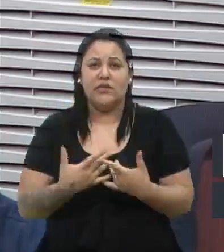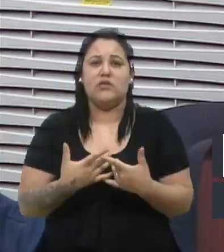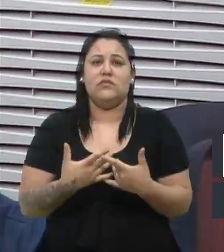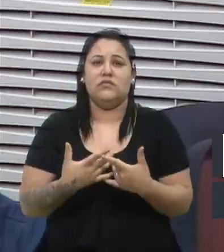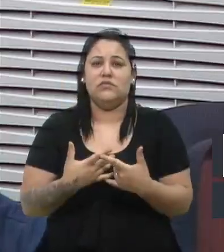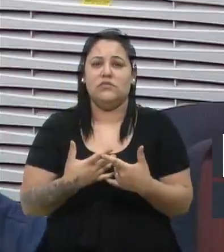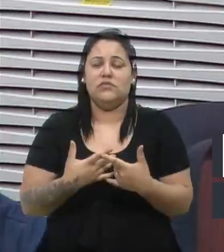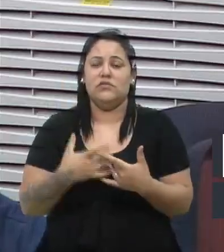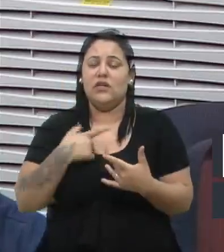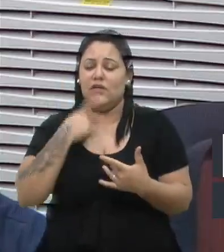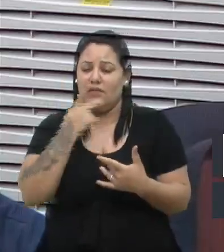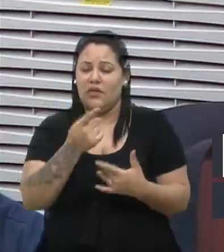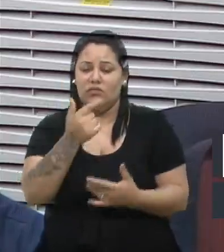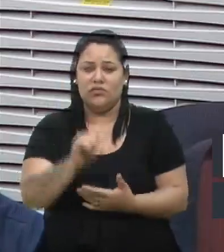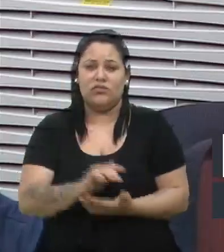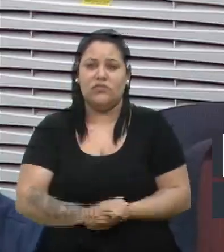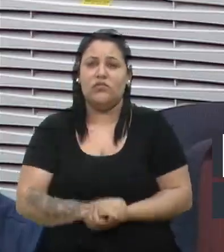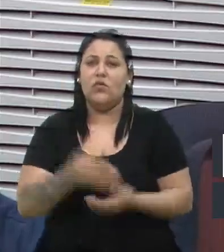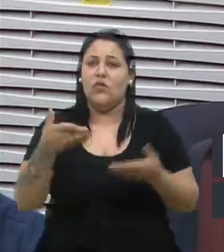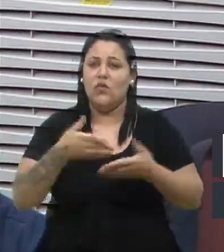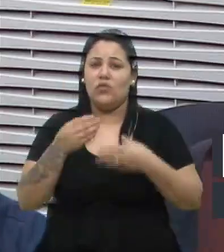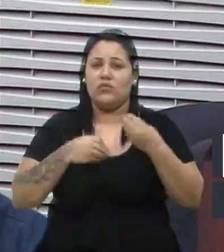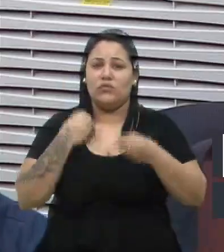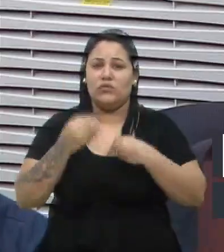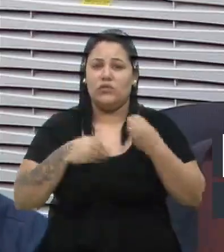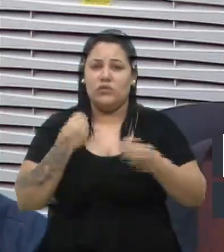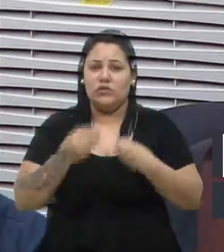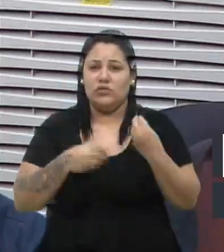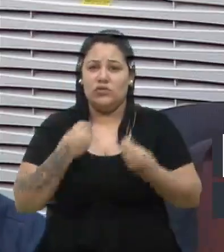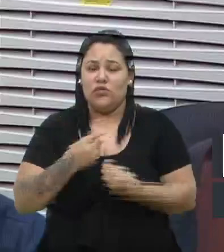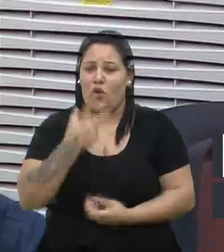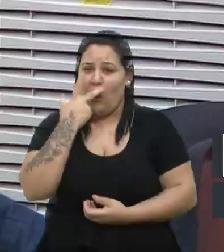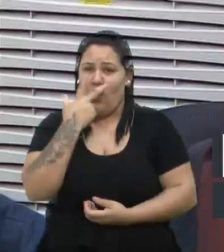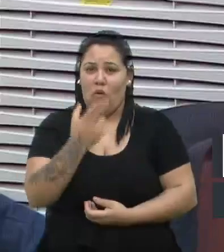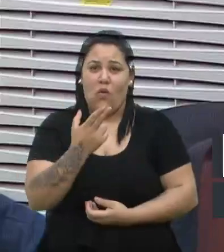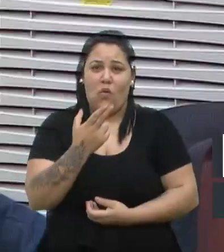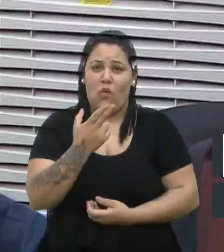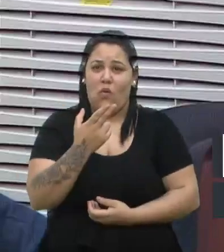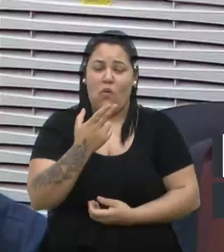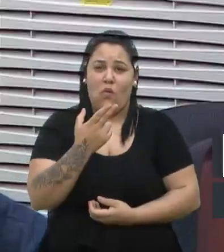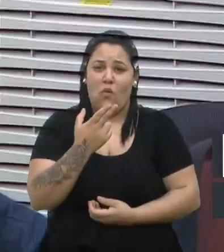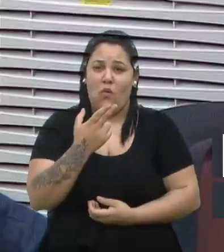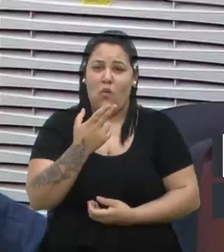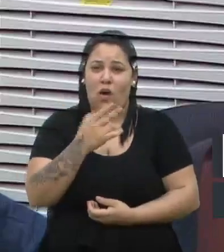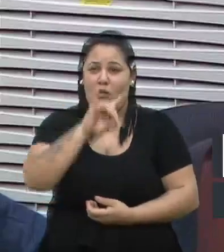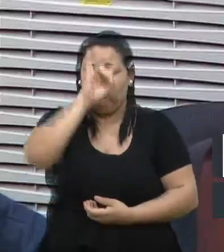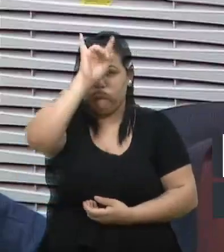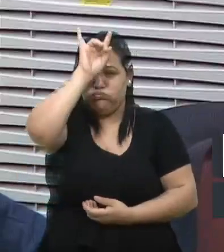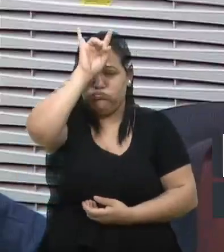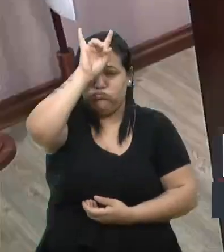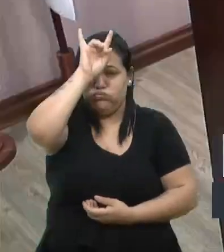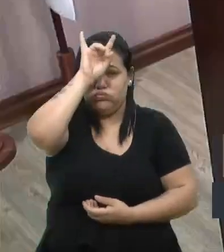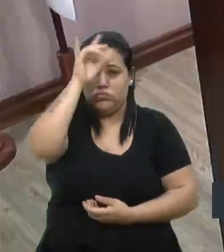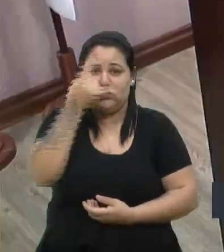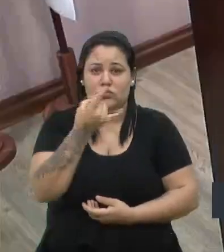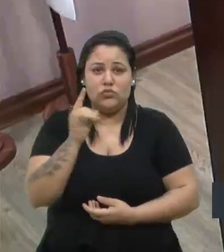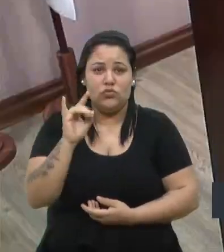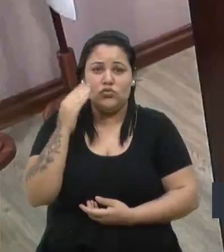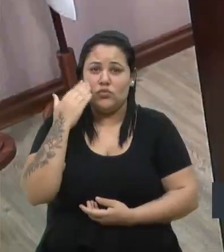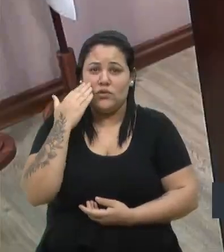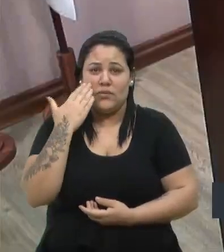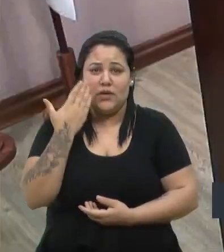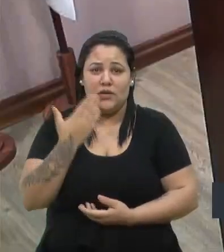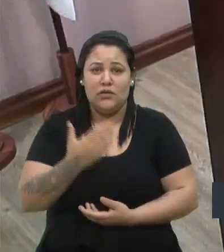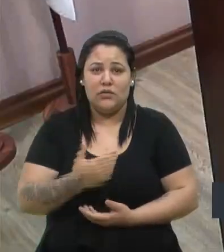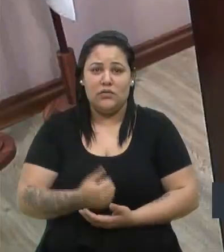volto a repetir, hoje me sinto um corno manso, um chifrudo, porque sou o último a ficar sabendo. Lamentável.